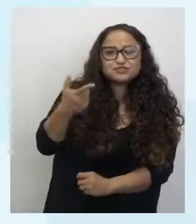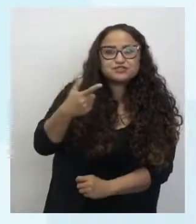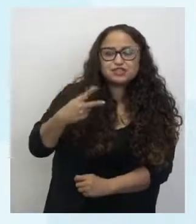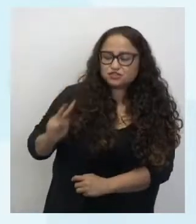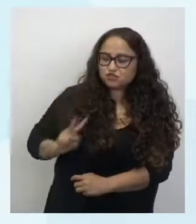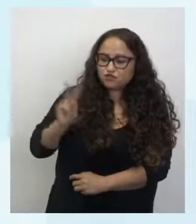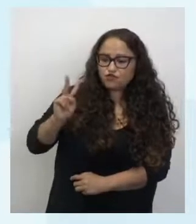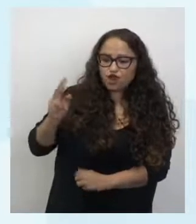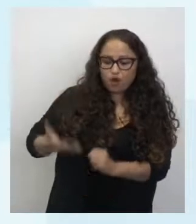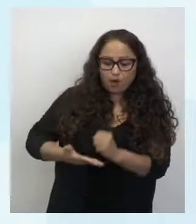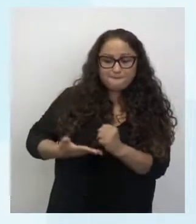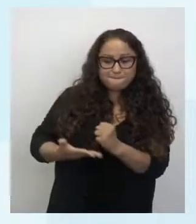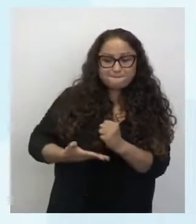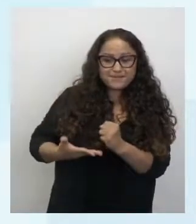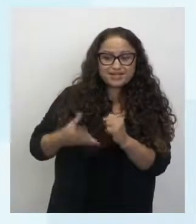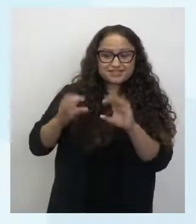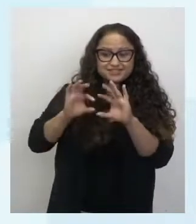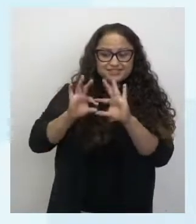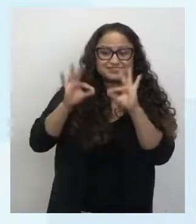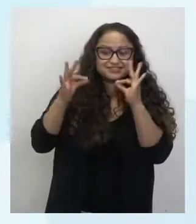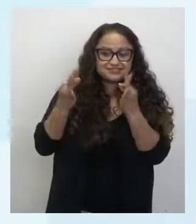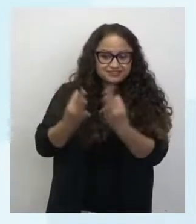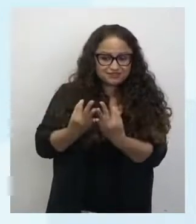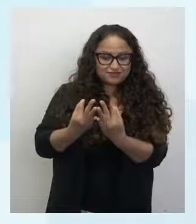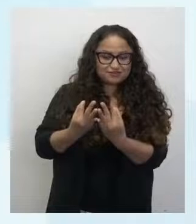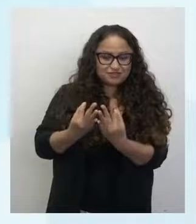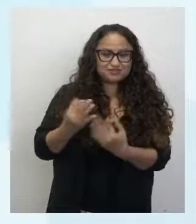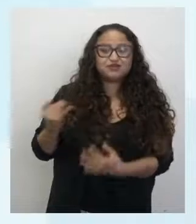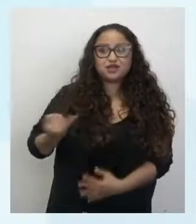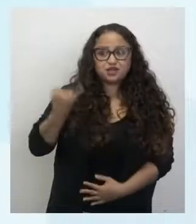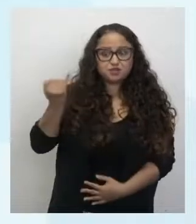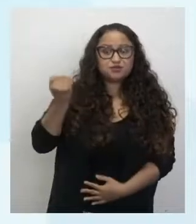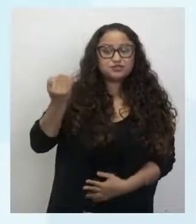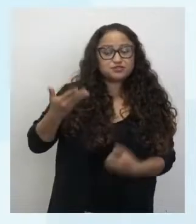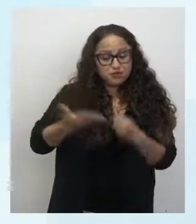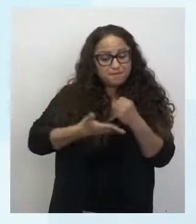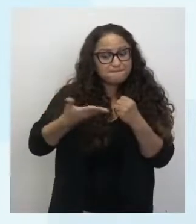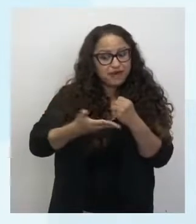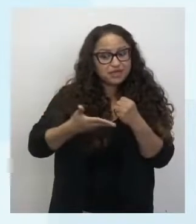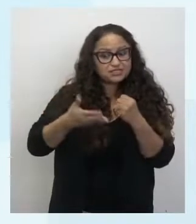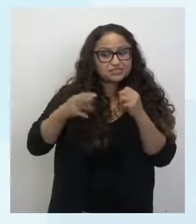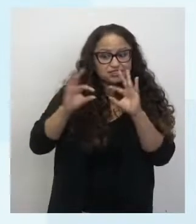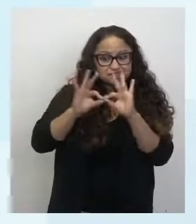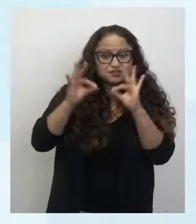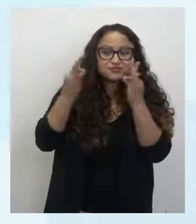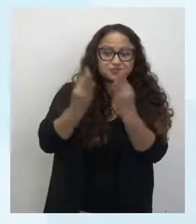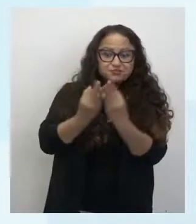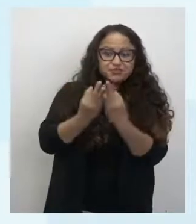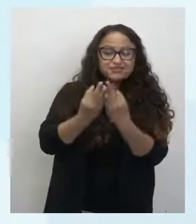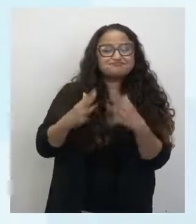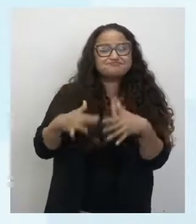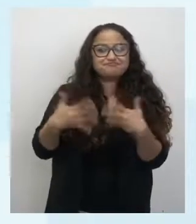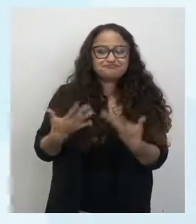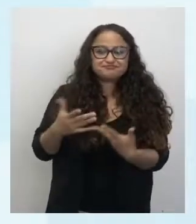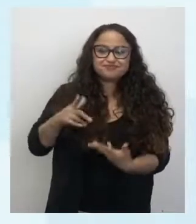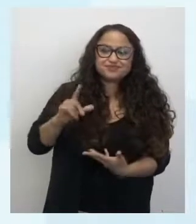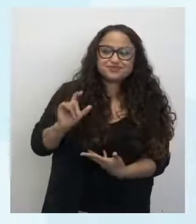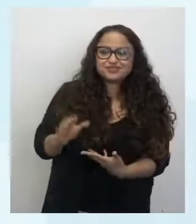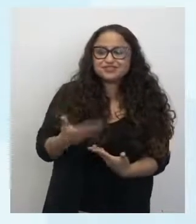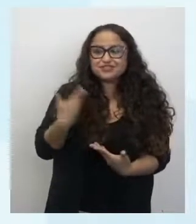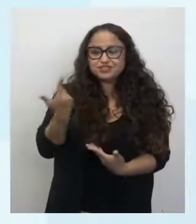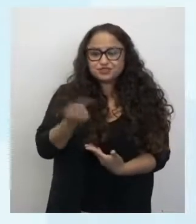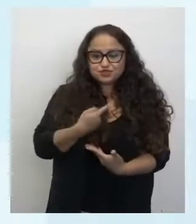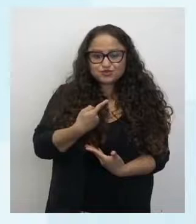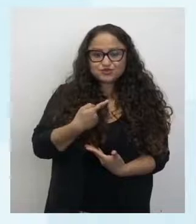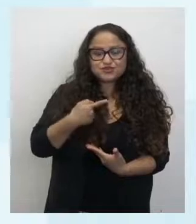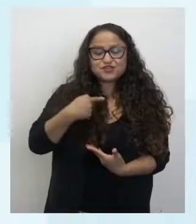na família. Então, por isso que é importante esses entes socializadores. Então, a gente tem como base a família. Então, no caso, se a gente pegar, vamos supor, qualquer